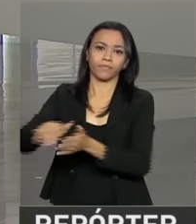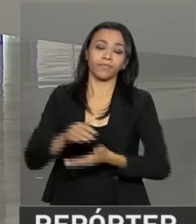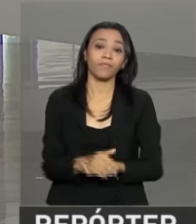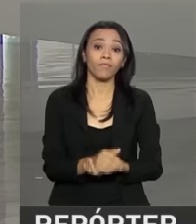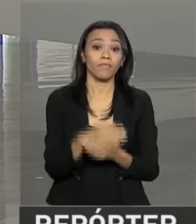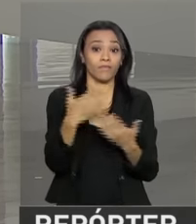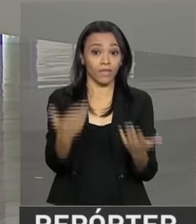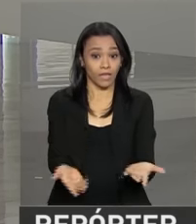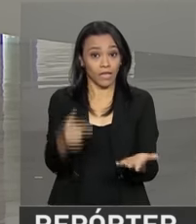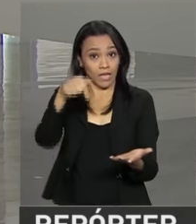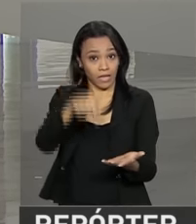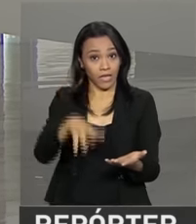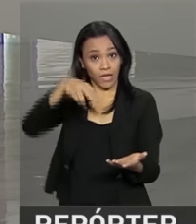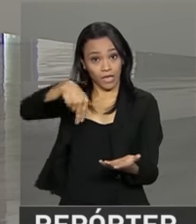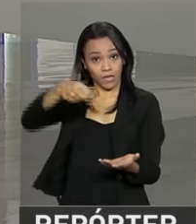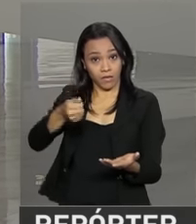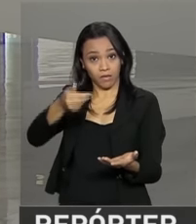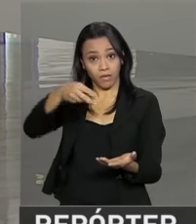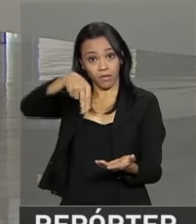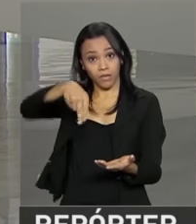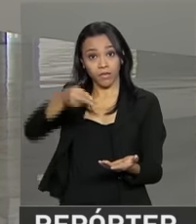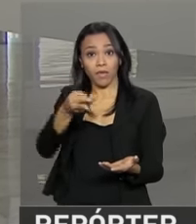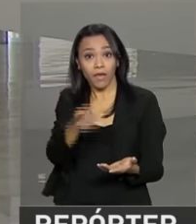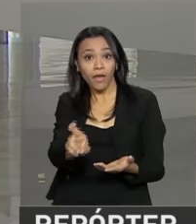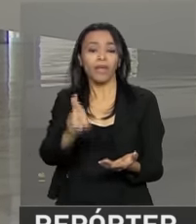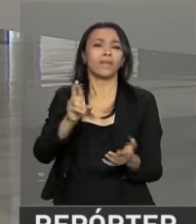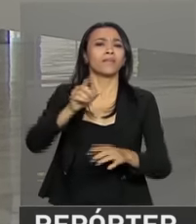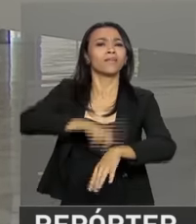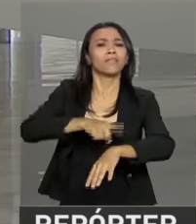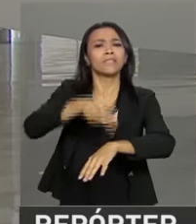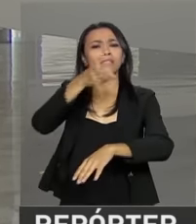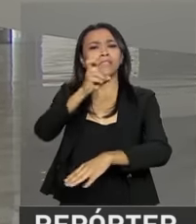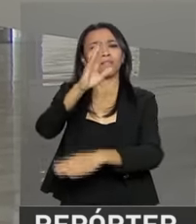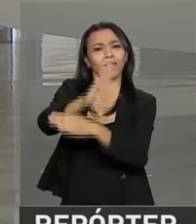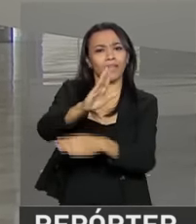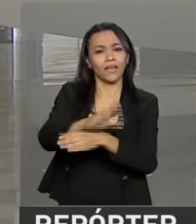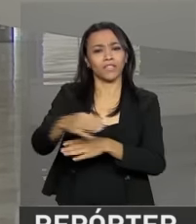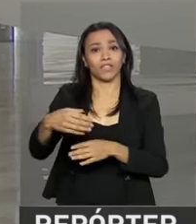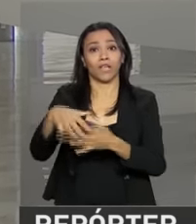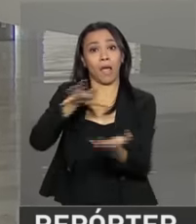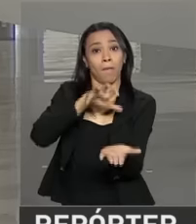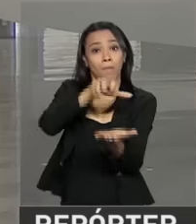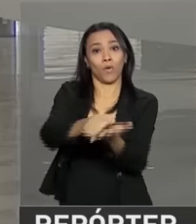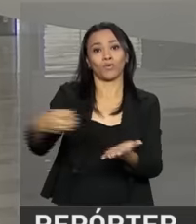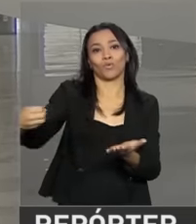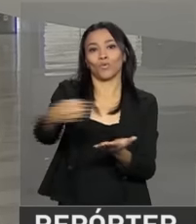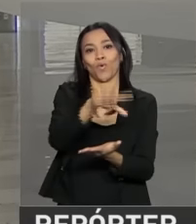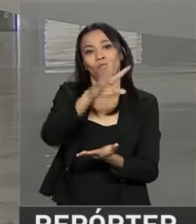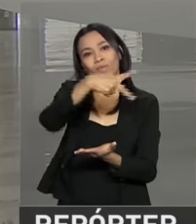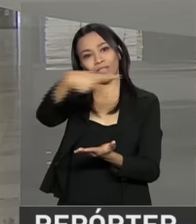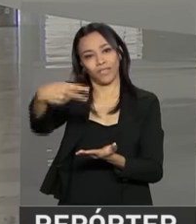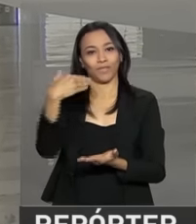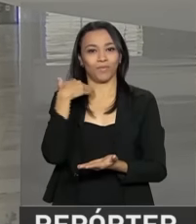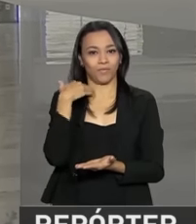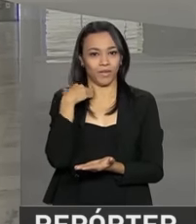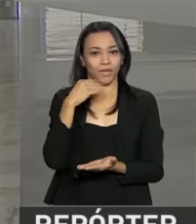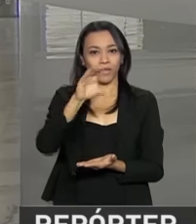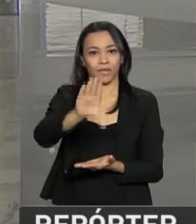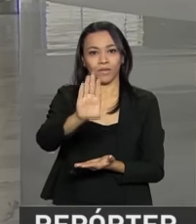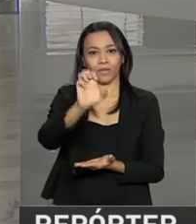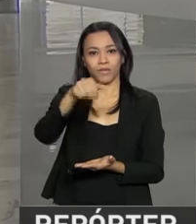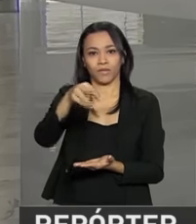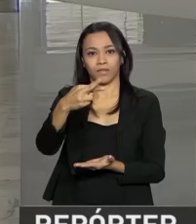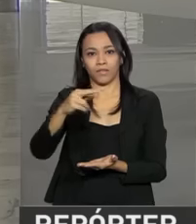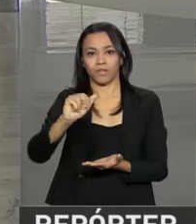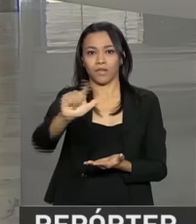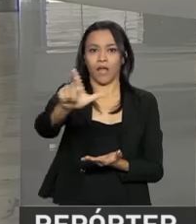E a TV NBR transmite a partir das 5 horas da tarde a posse do novo presidente do Banco Central. E o Diário Oficial da